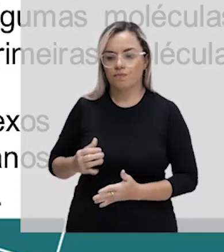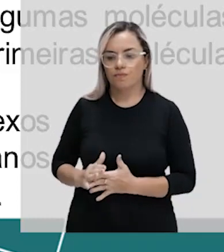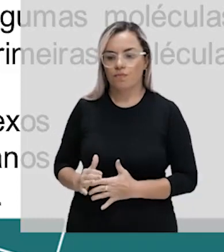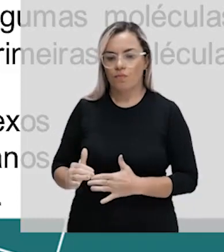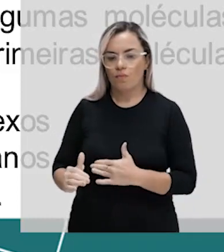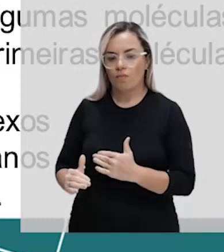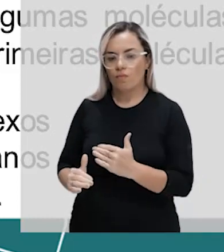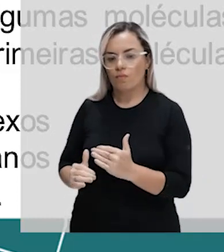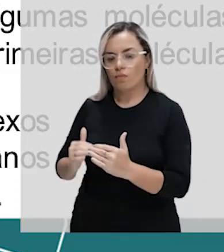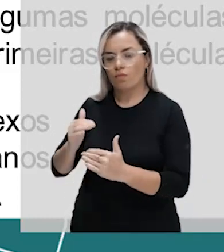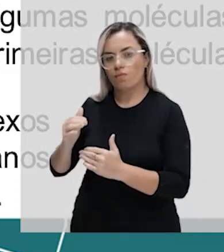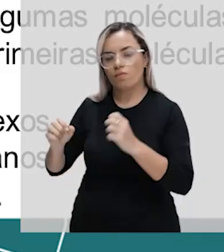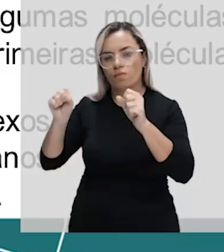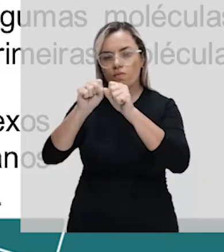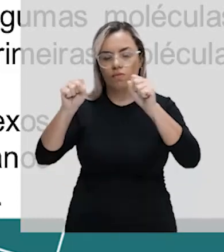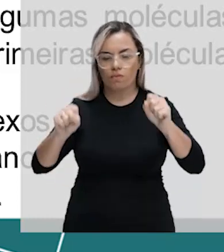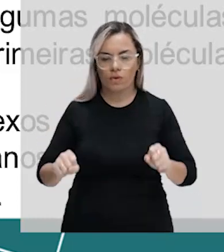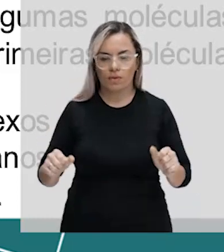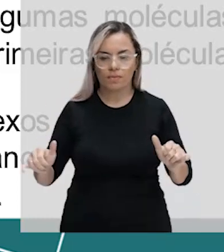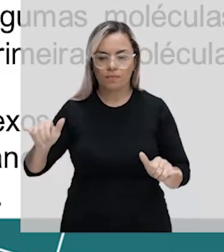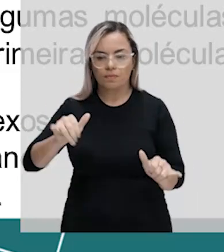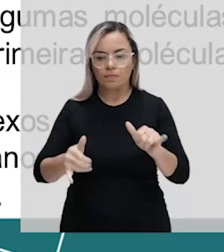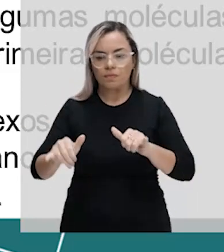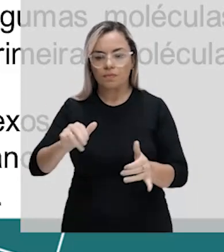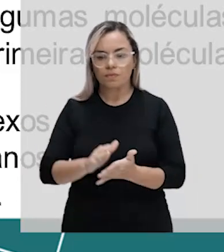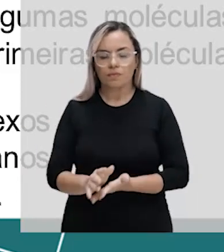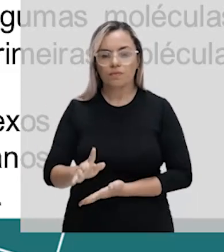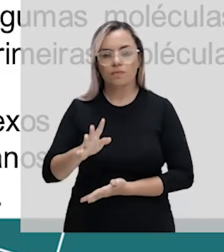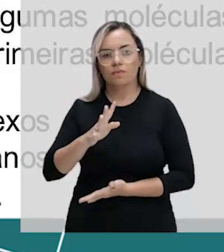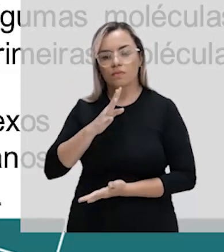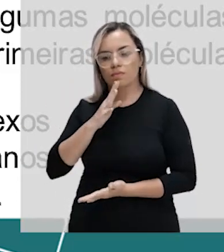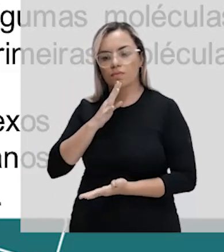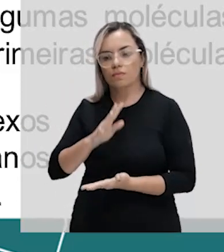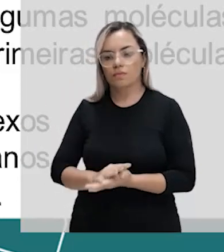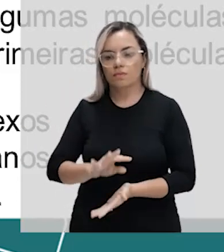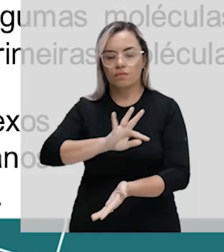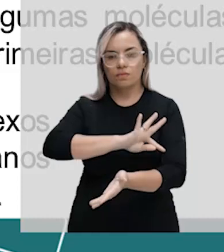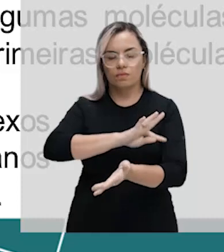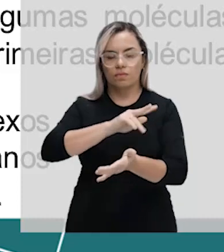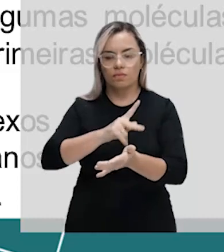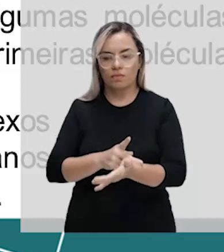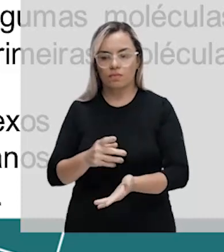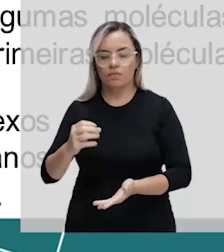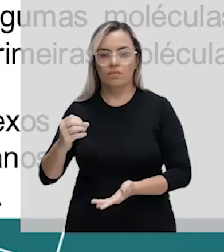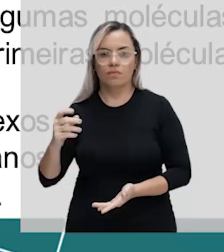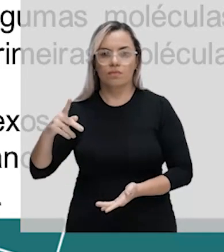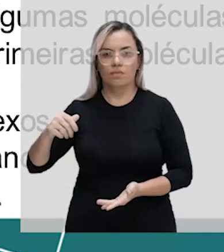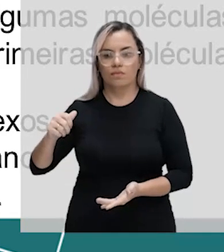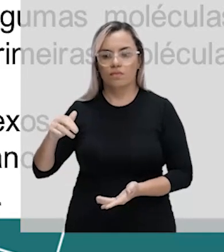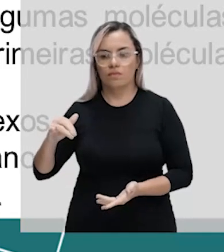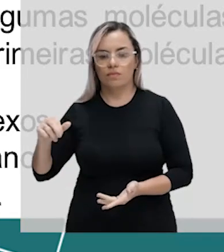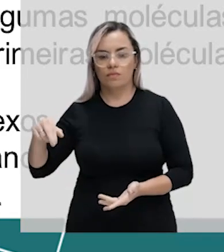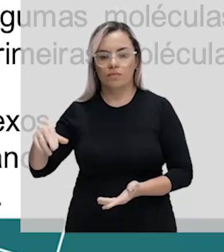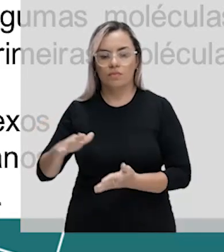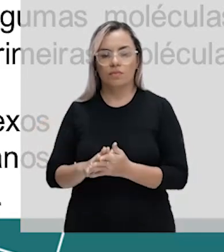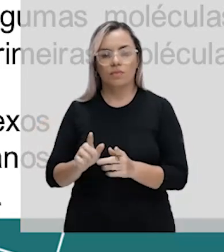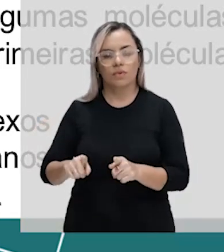a evolução gradual dos sistemas químicos, também conhecida como a hipótese de Oparin e